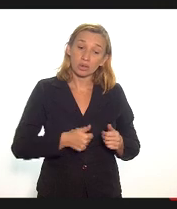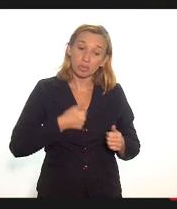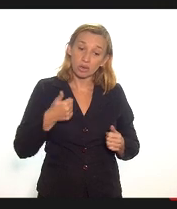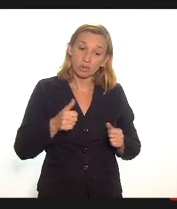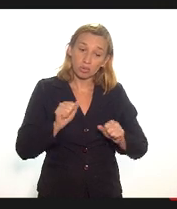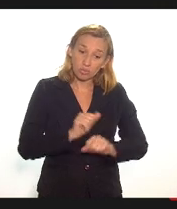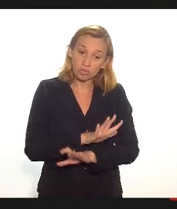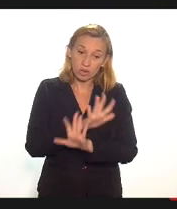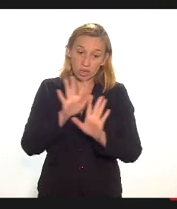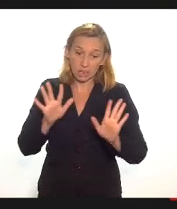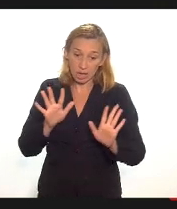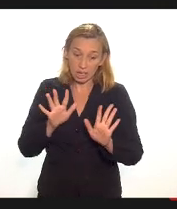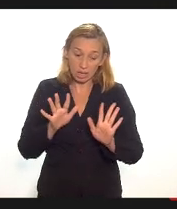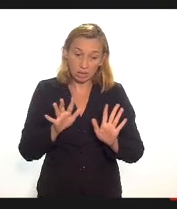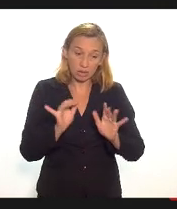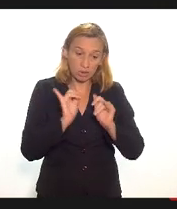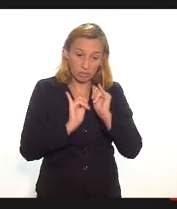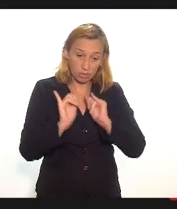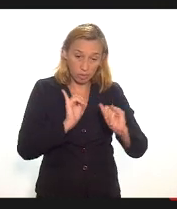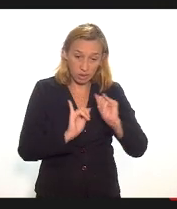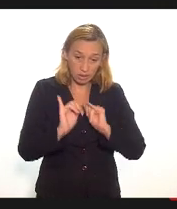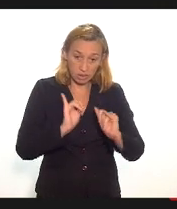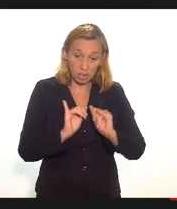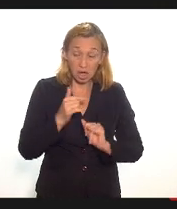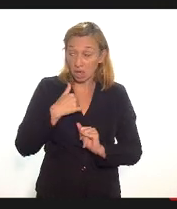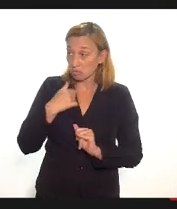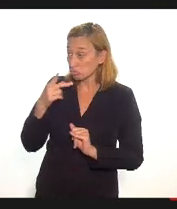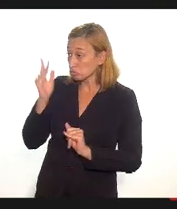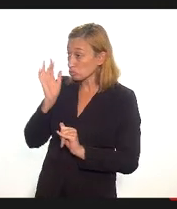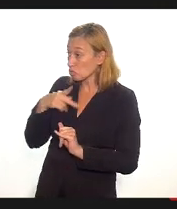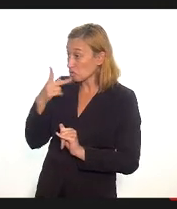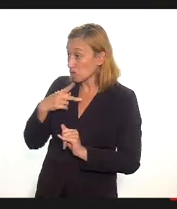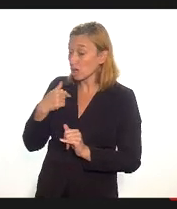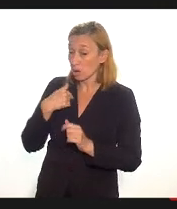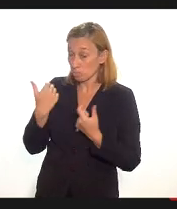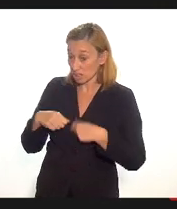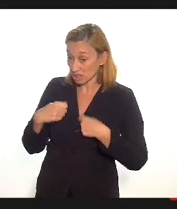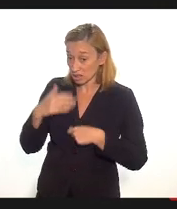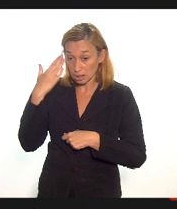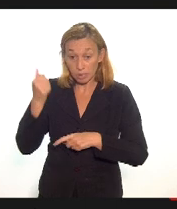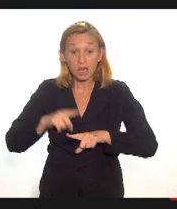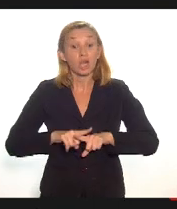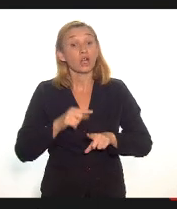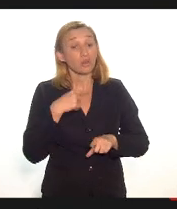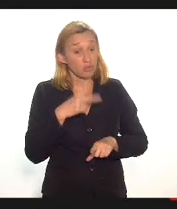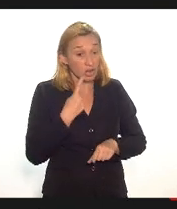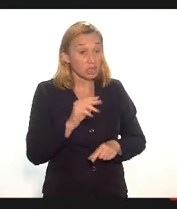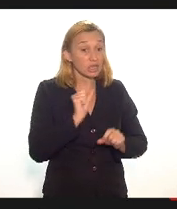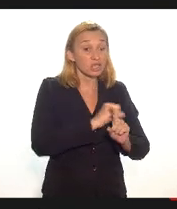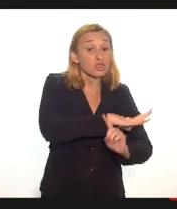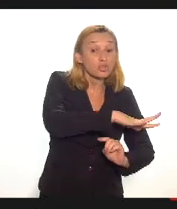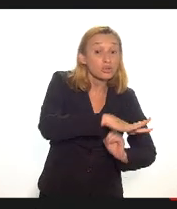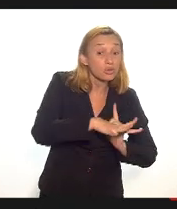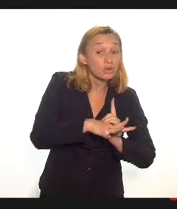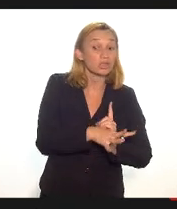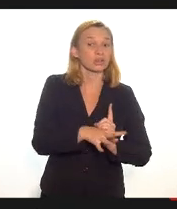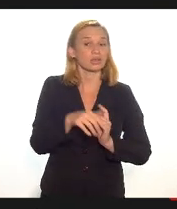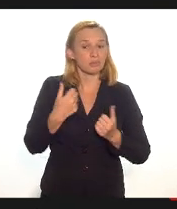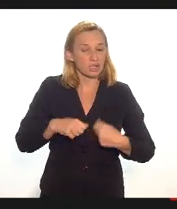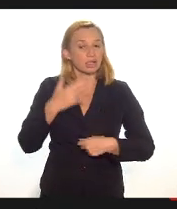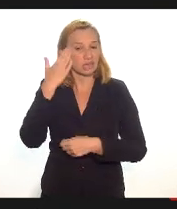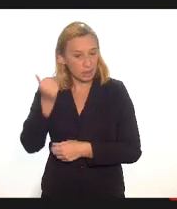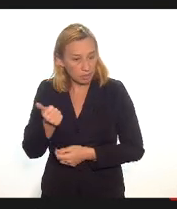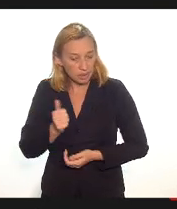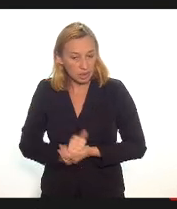esclarecimento, né? Porque eu não estou dizendo que eu preciso saber, eu estou dizendo que a sociedade precisa saber,